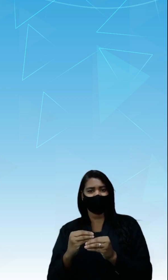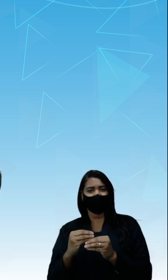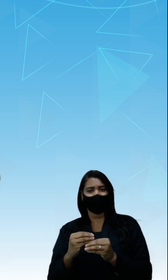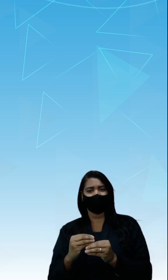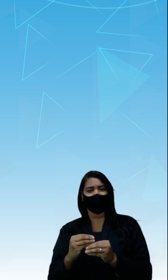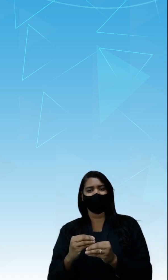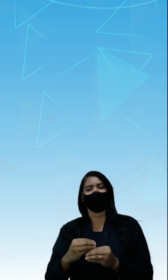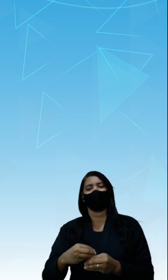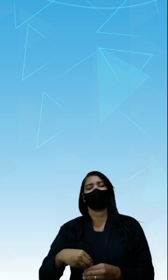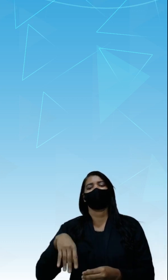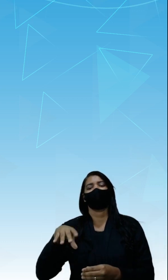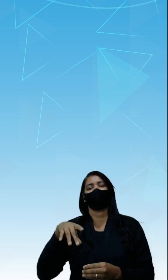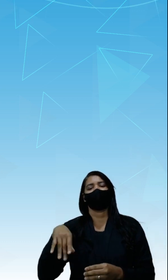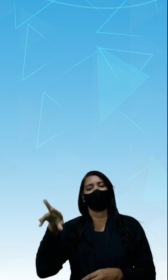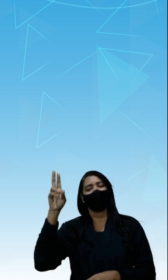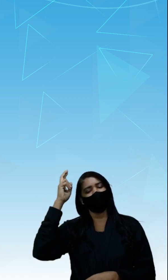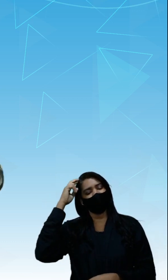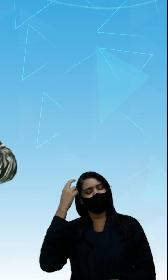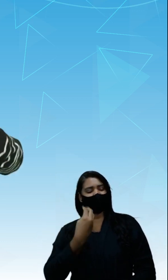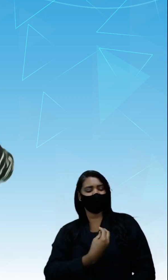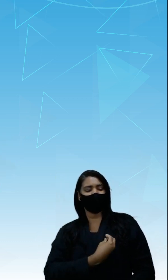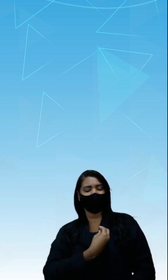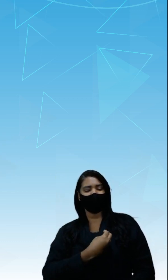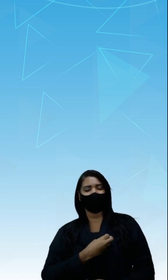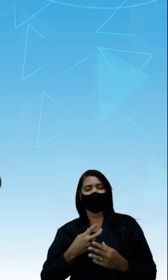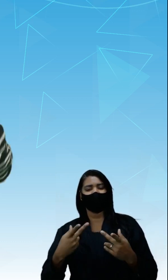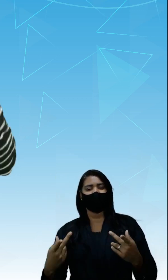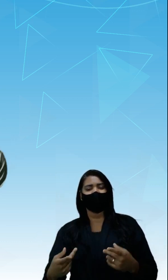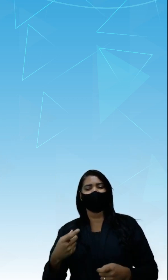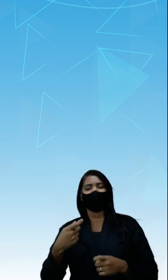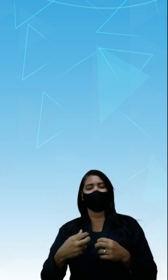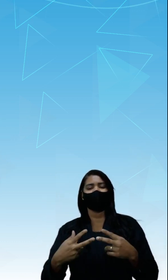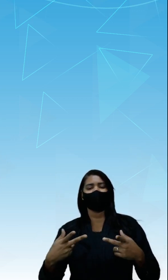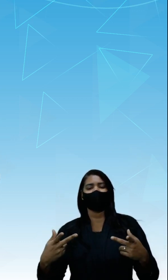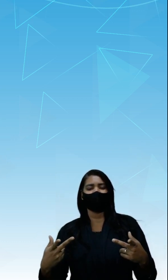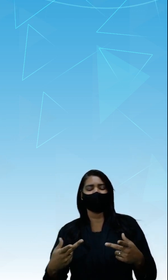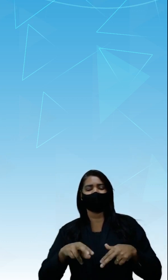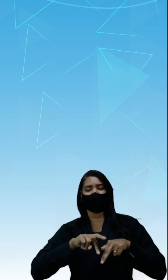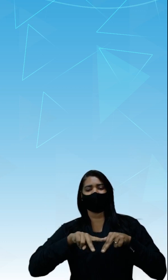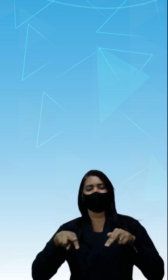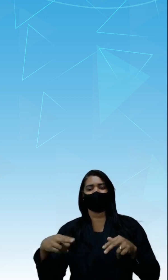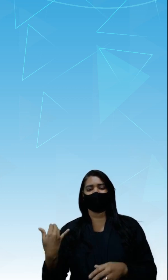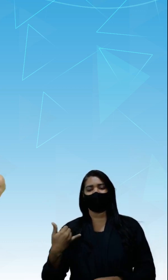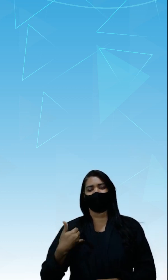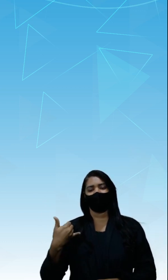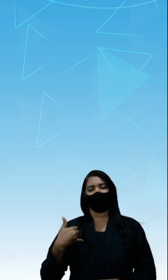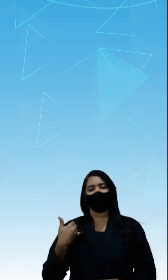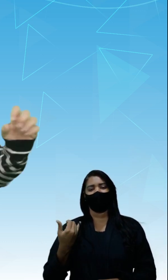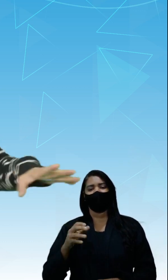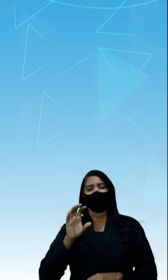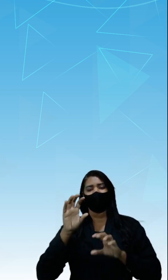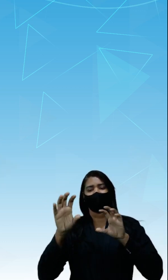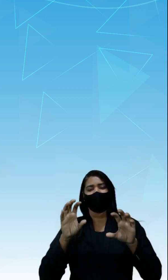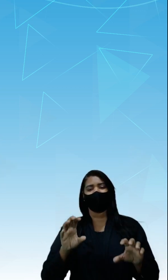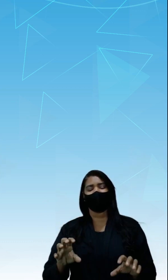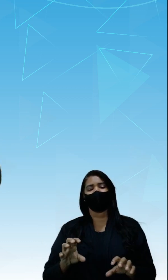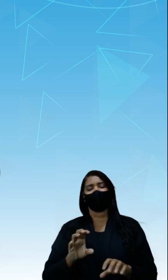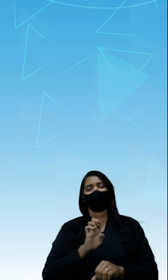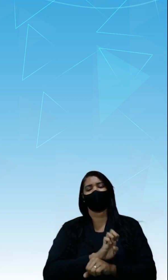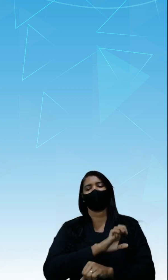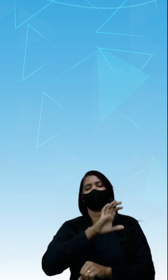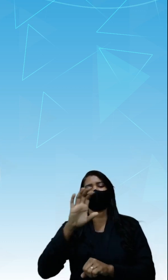renda, cultura, qualidade de vida, sexo, gênero e idade por regiões, ainda